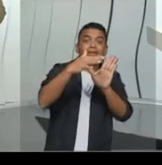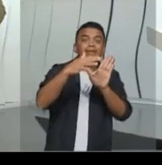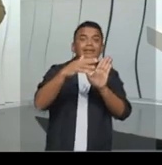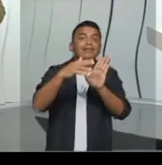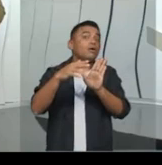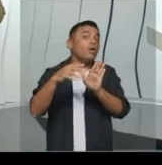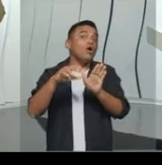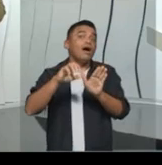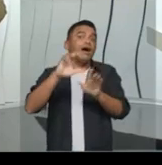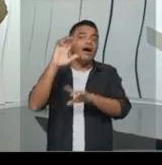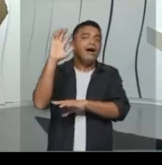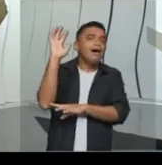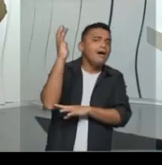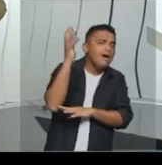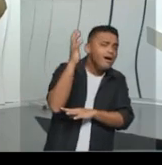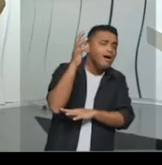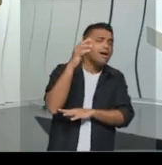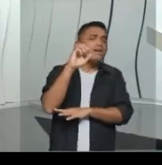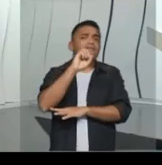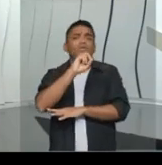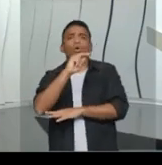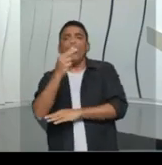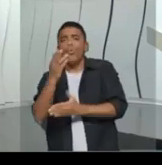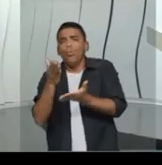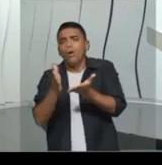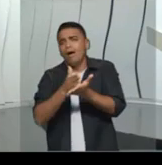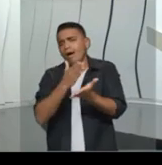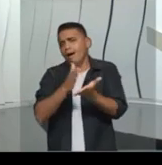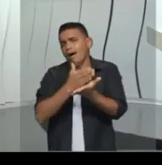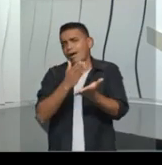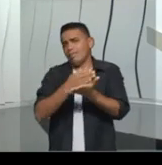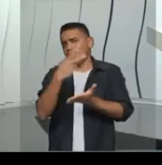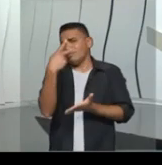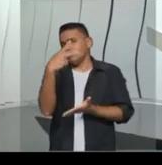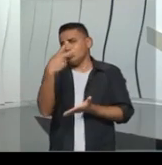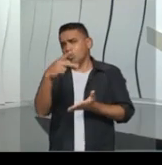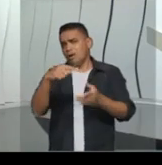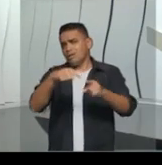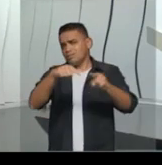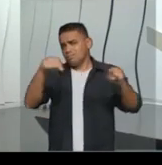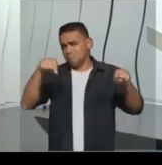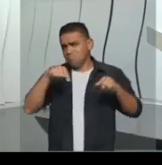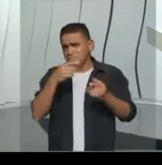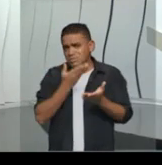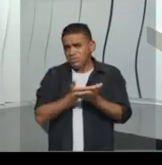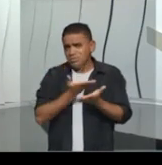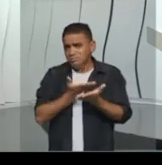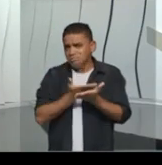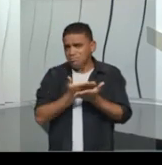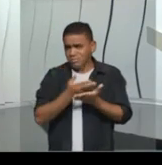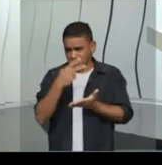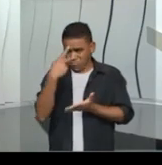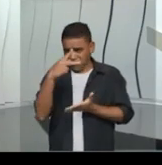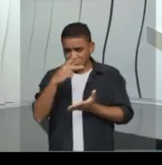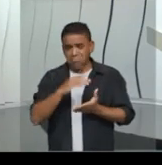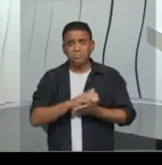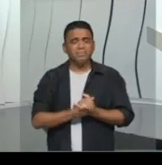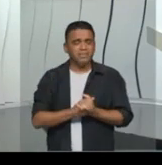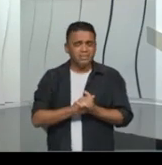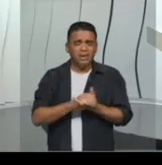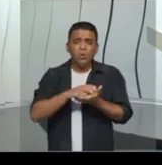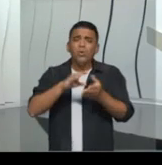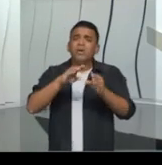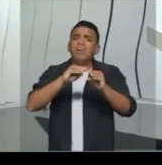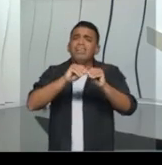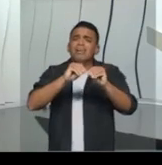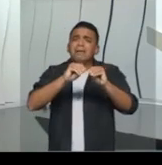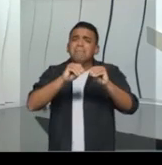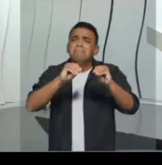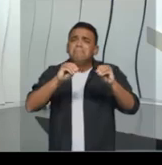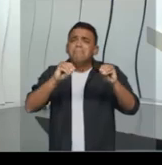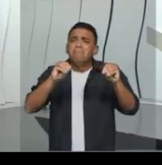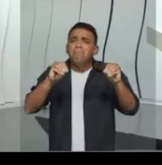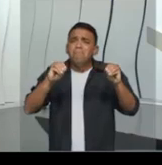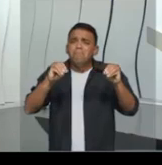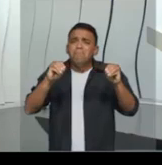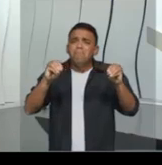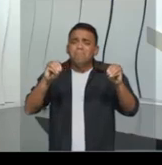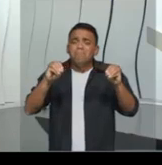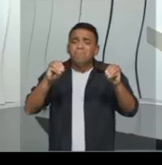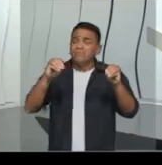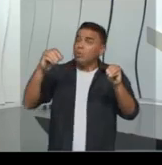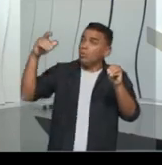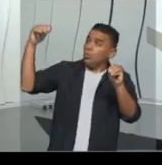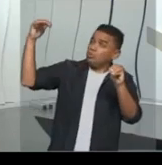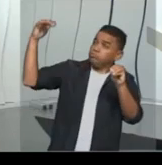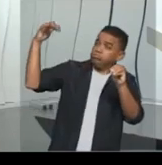sala de aula, são objetos porosos. O que acontece? Quando o feixe de luz chega